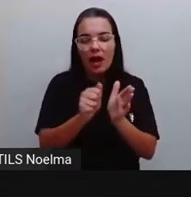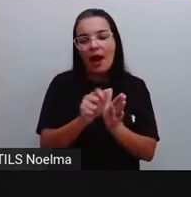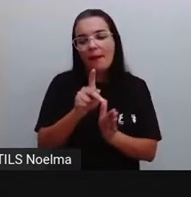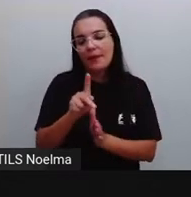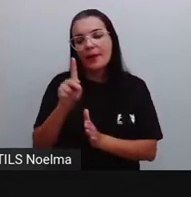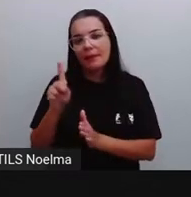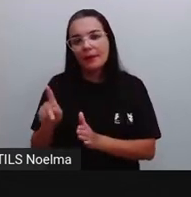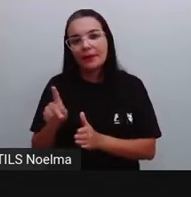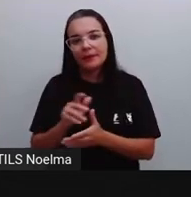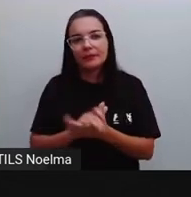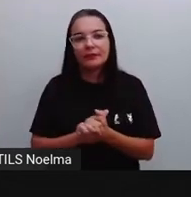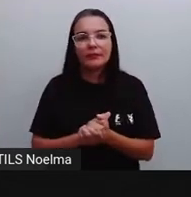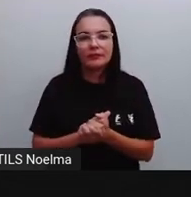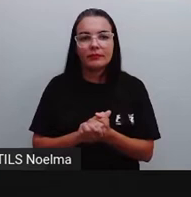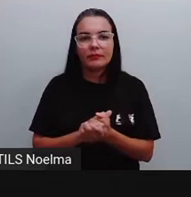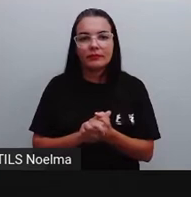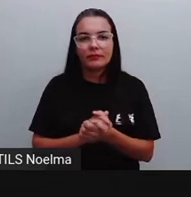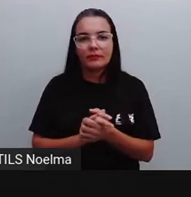N.